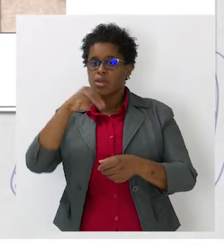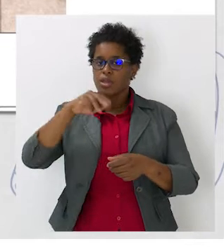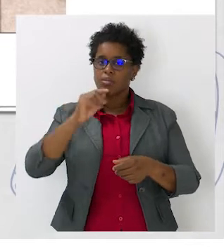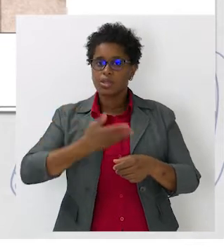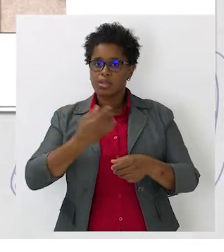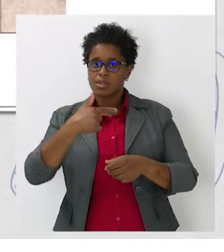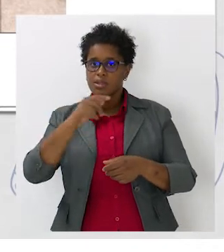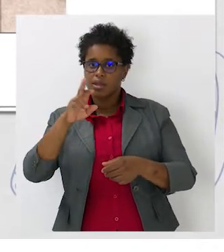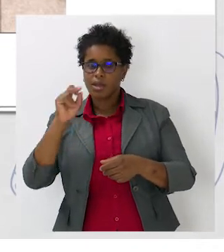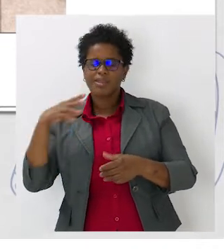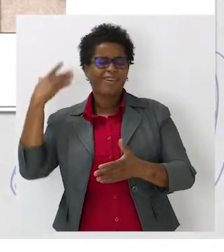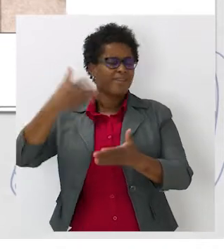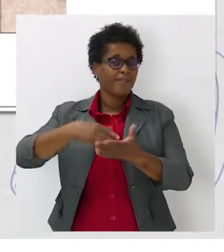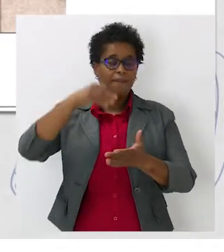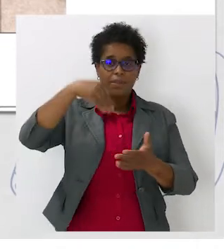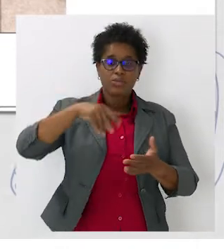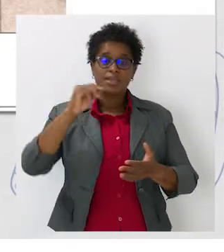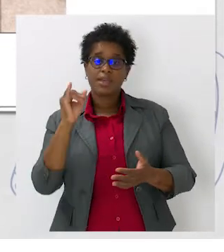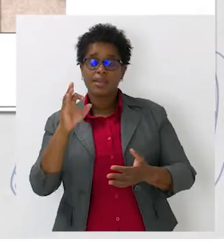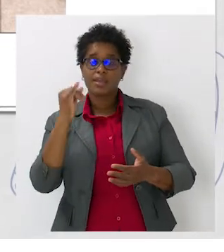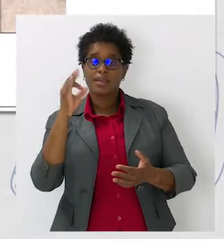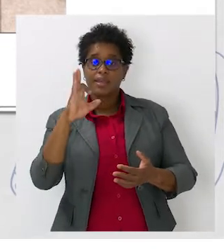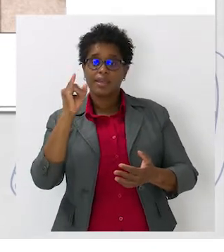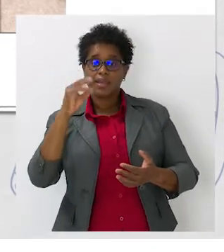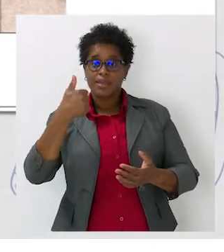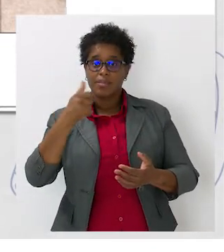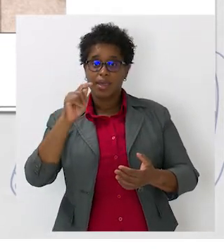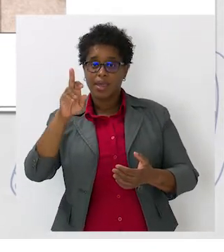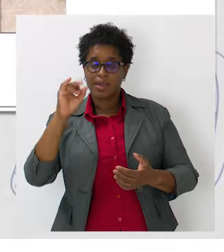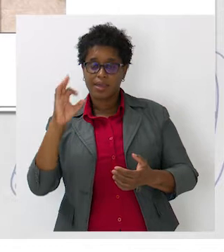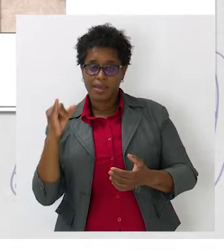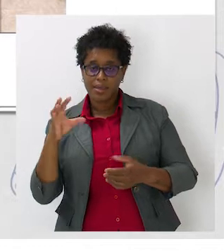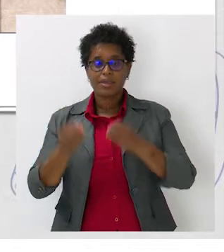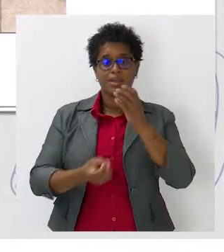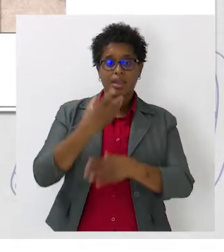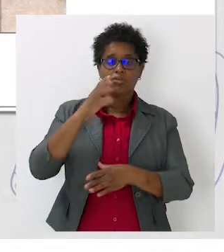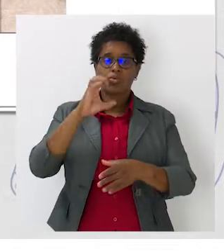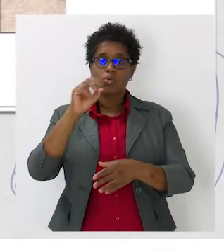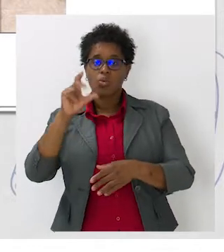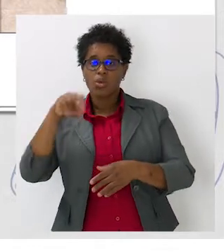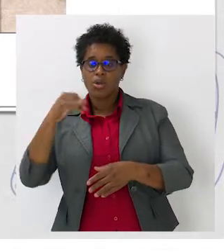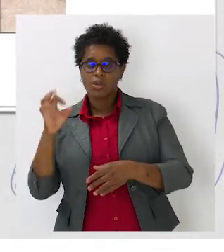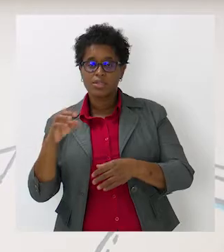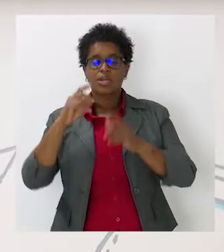Península Ibérica, fundando colônias agrícolas e comerciais.